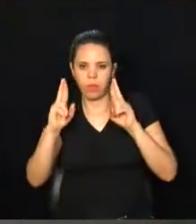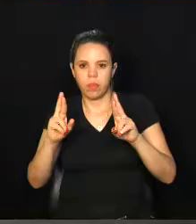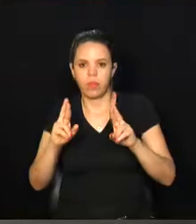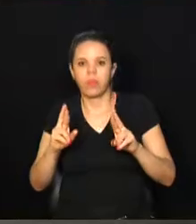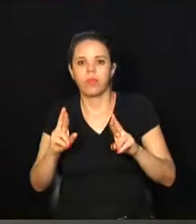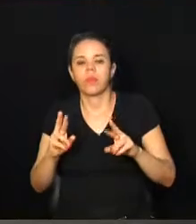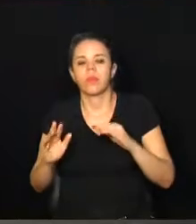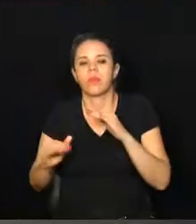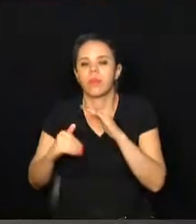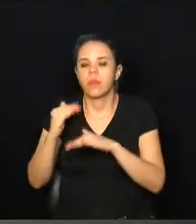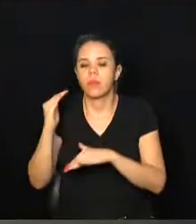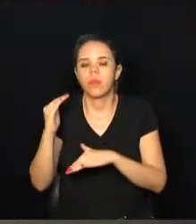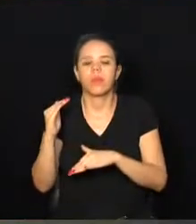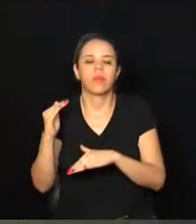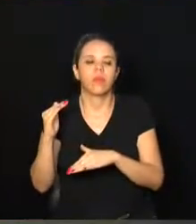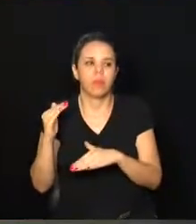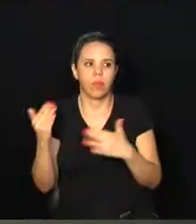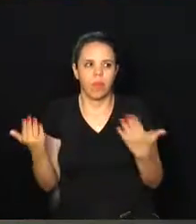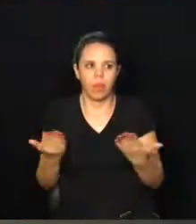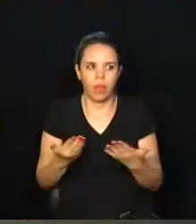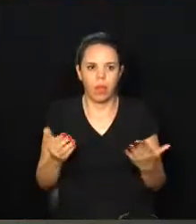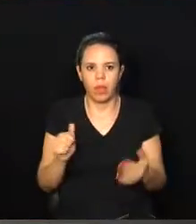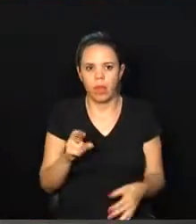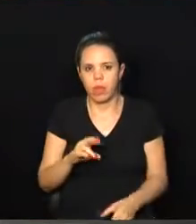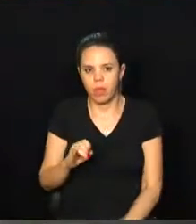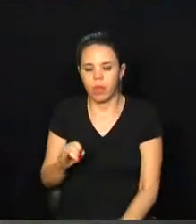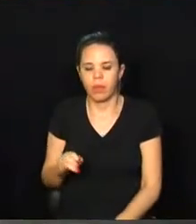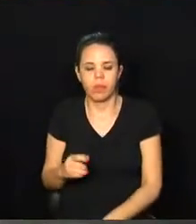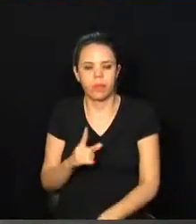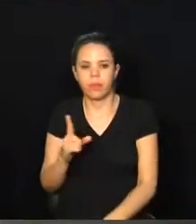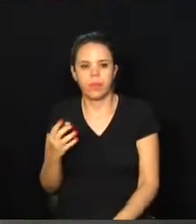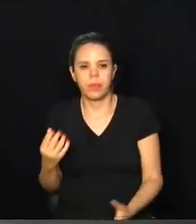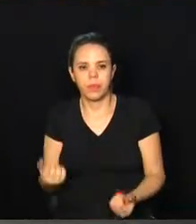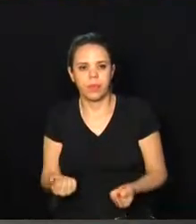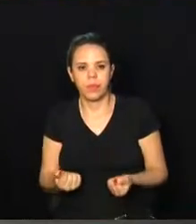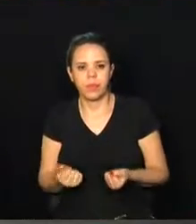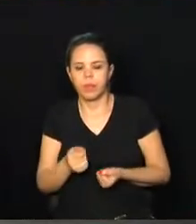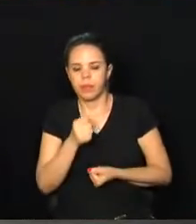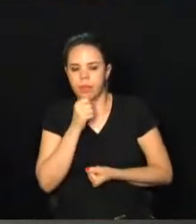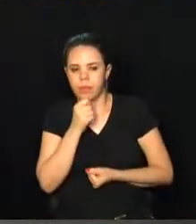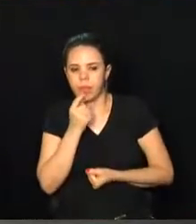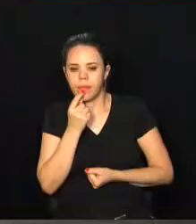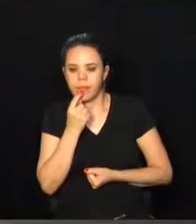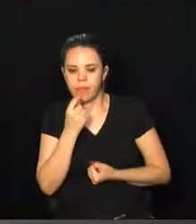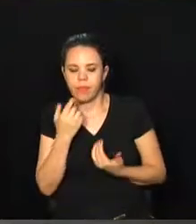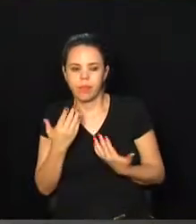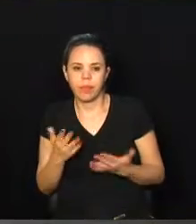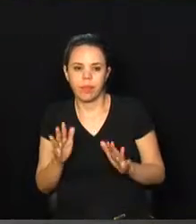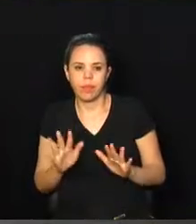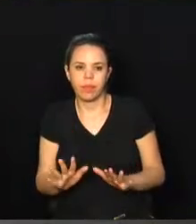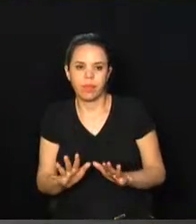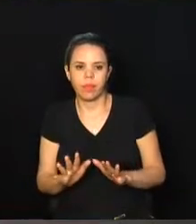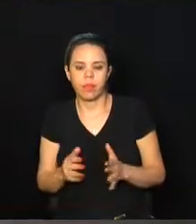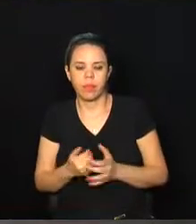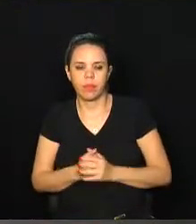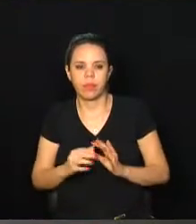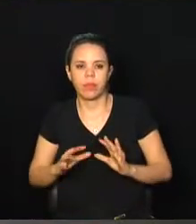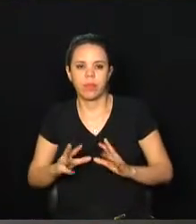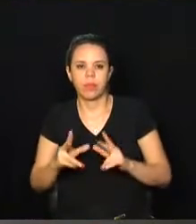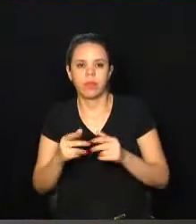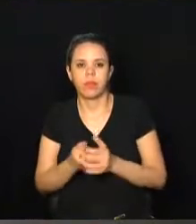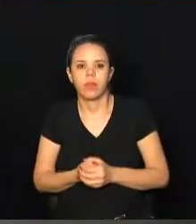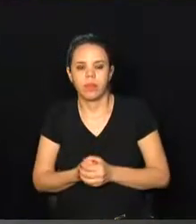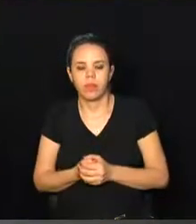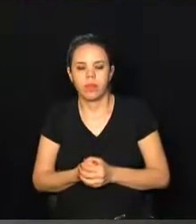acima de tudo, né? Hoje o ARI não permite isso ainda, né? Mas, então,